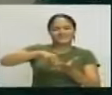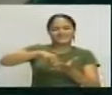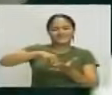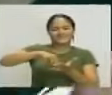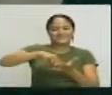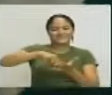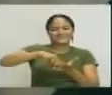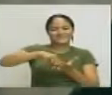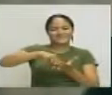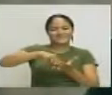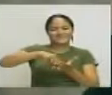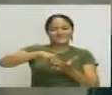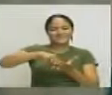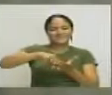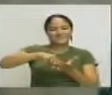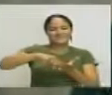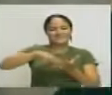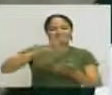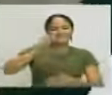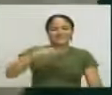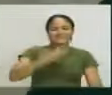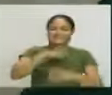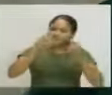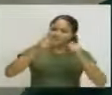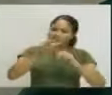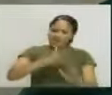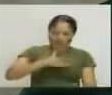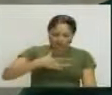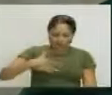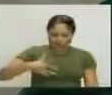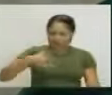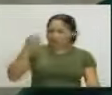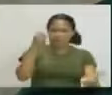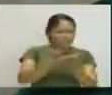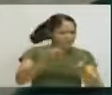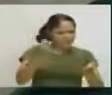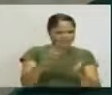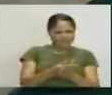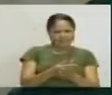lamentavelmente, se a gente precisa ter saúde, a gente tem que pagar um plano de saúde.